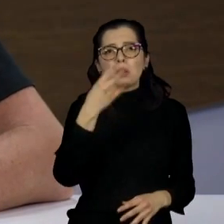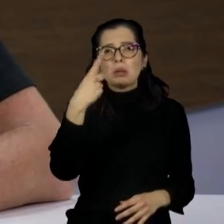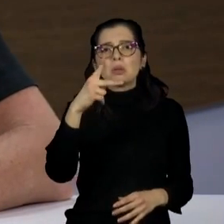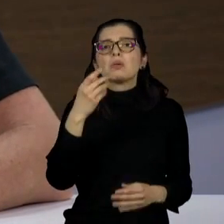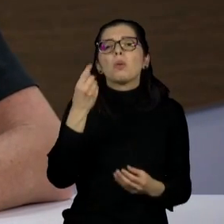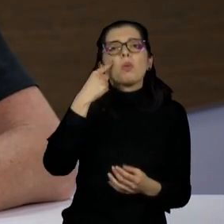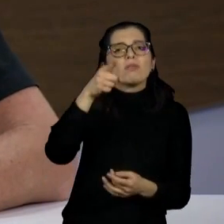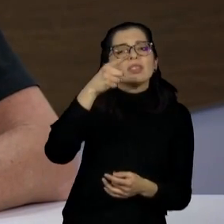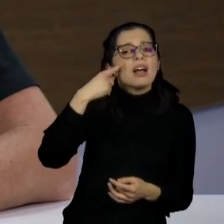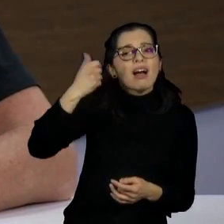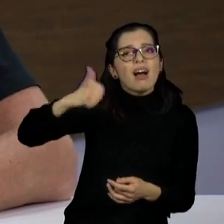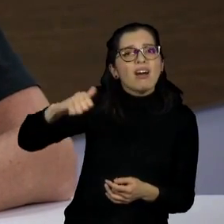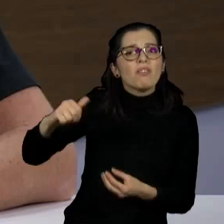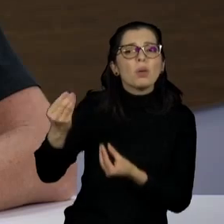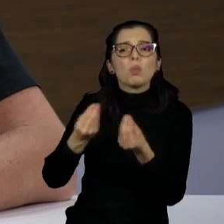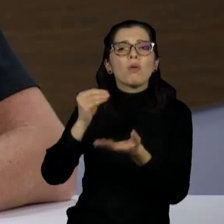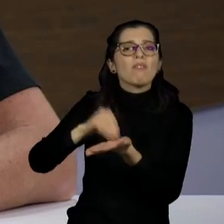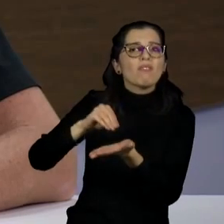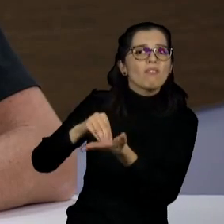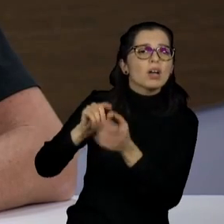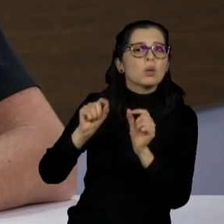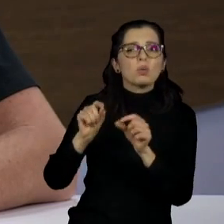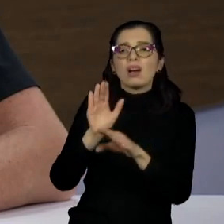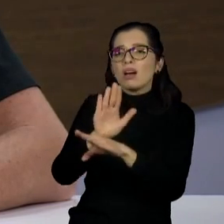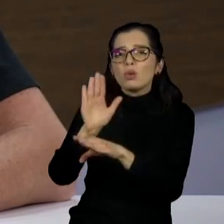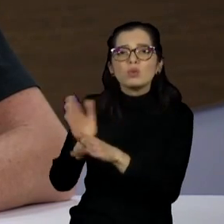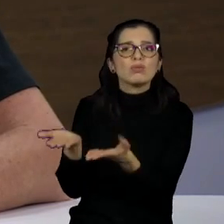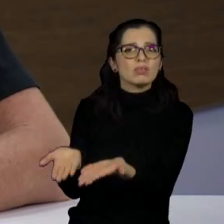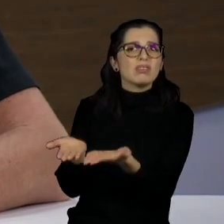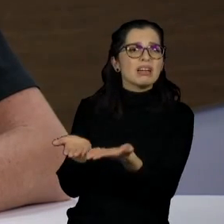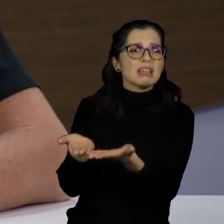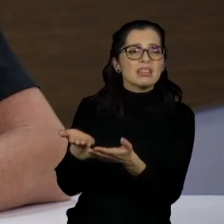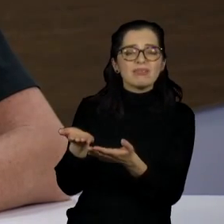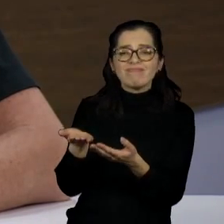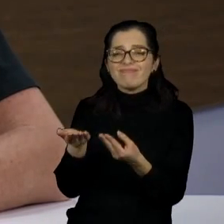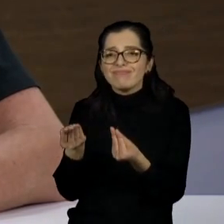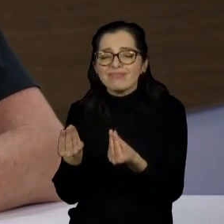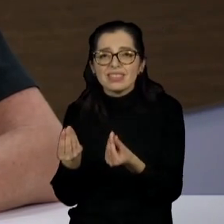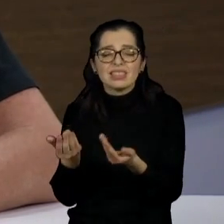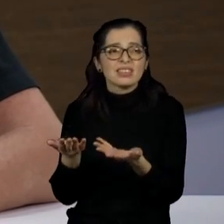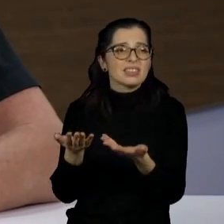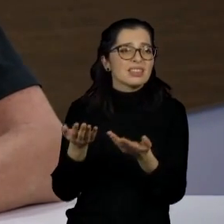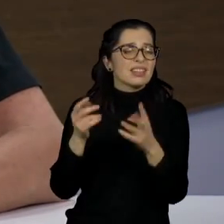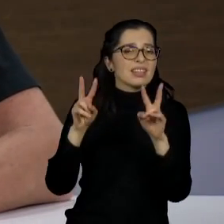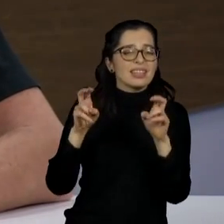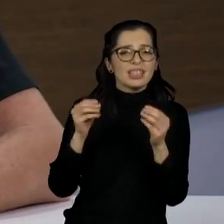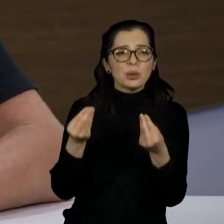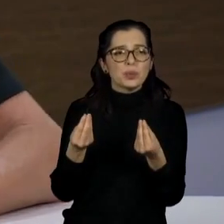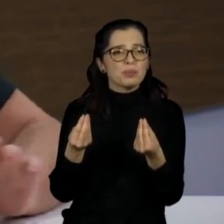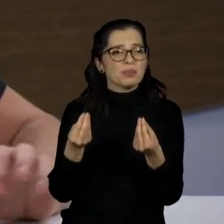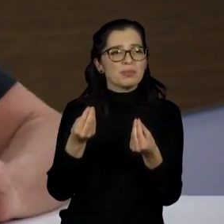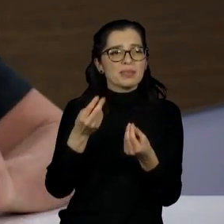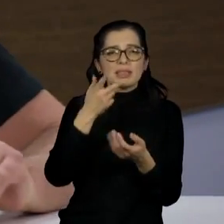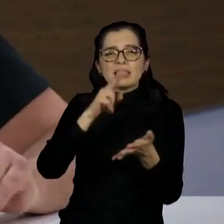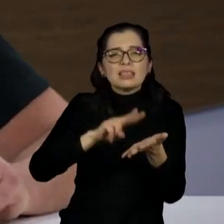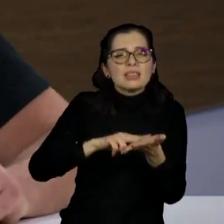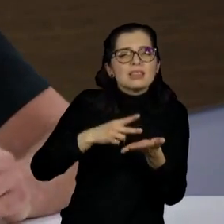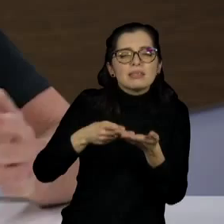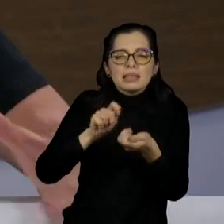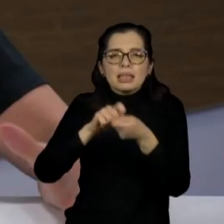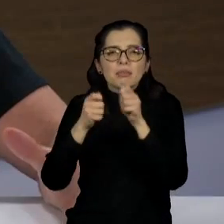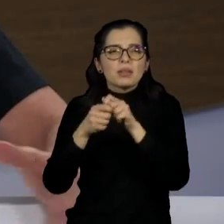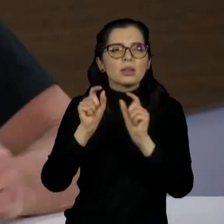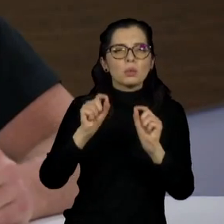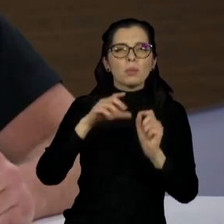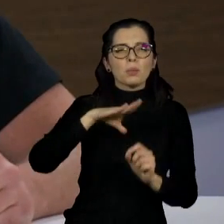resiliência está ligada à falta daquilo que você chama, com essa palavra que eu amo do inglês, que é slack, que é traduzida por uma palavra que eu amo também do português,